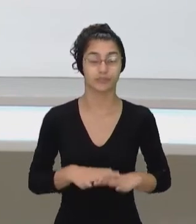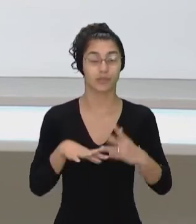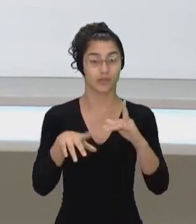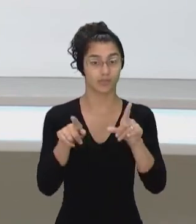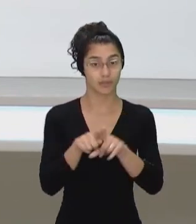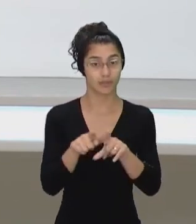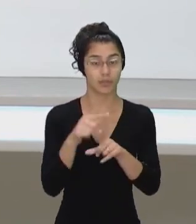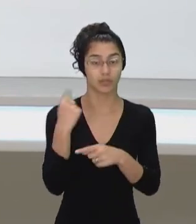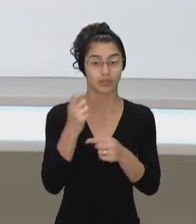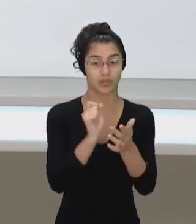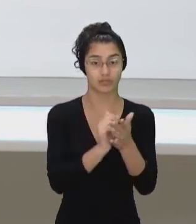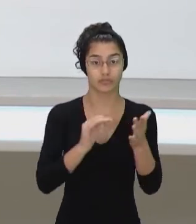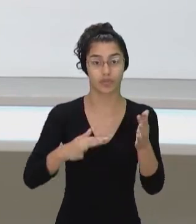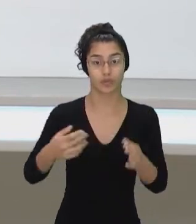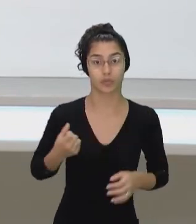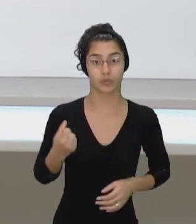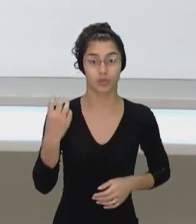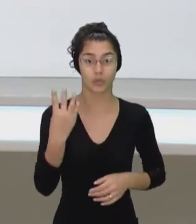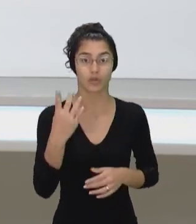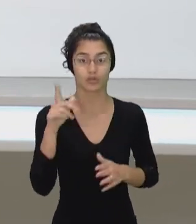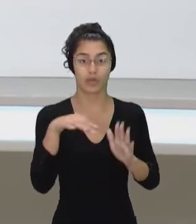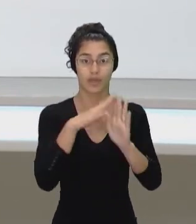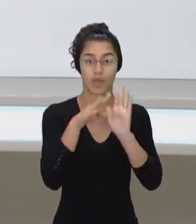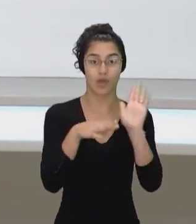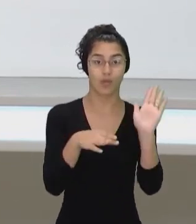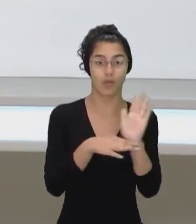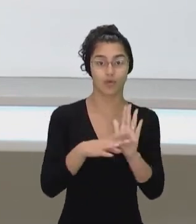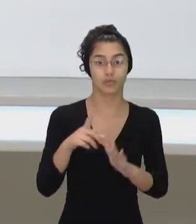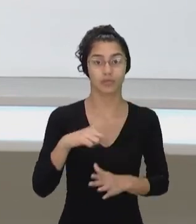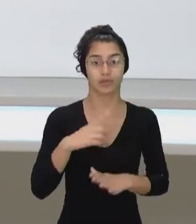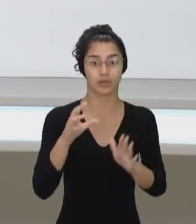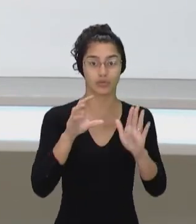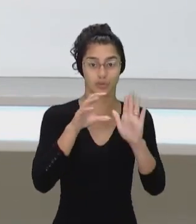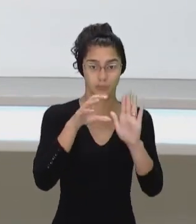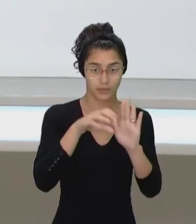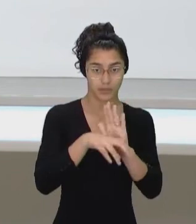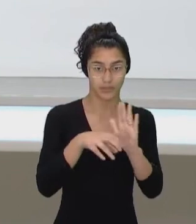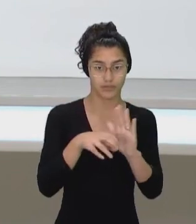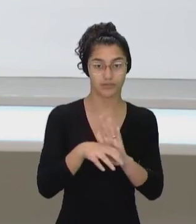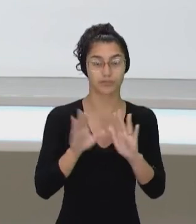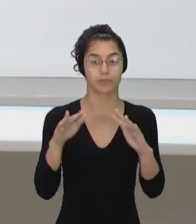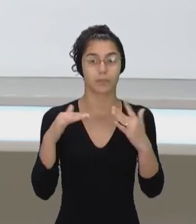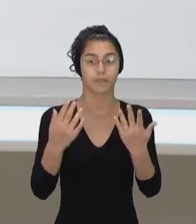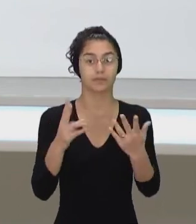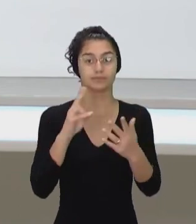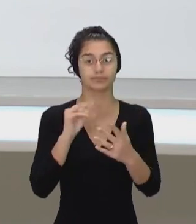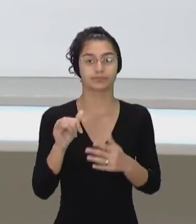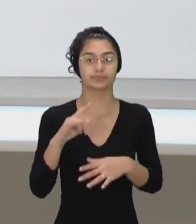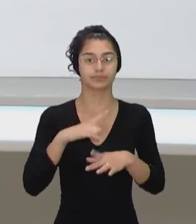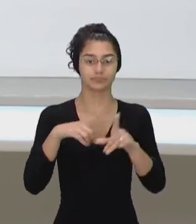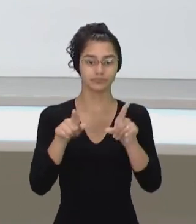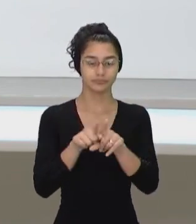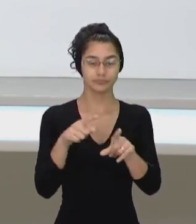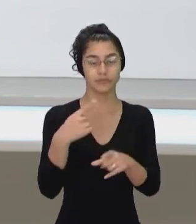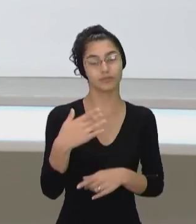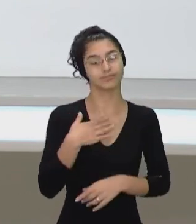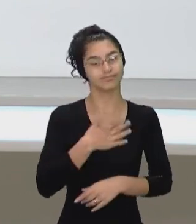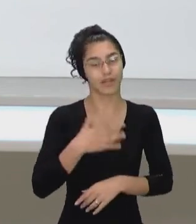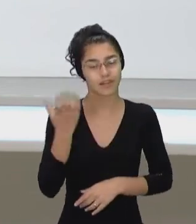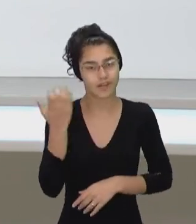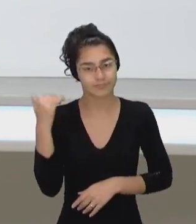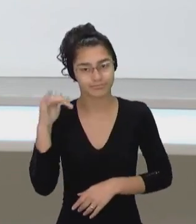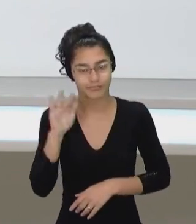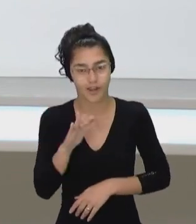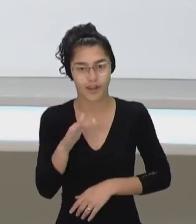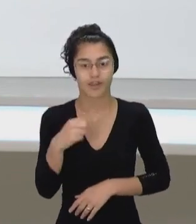também, a nossa atividade 4 é a última atividade aí do nosso componente. Então, vai ficar aí nesse gostinho de quero